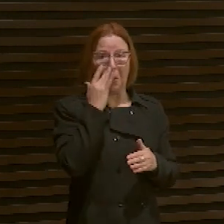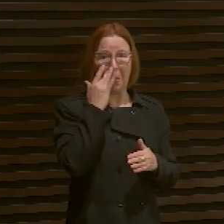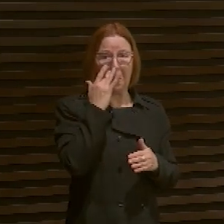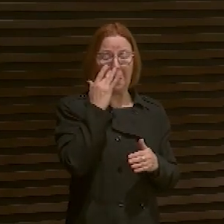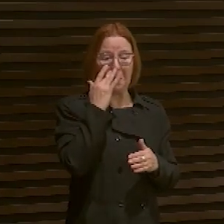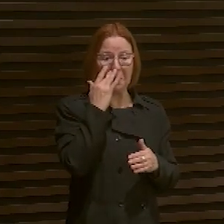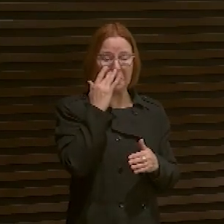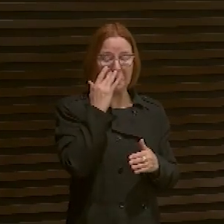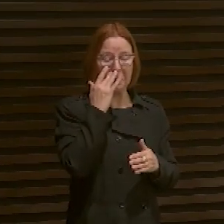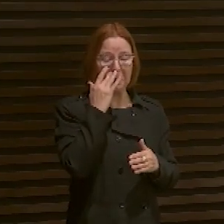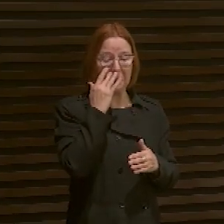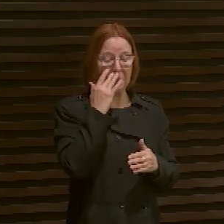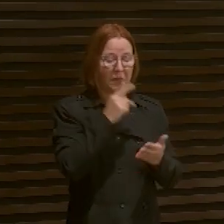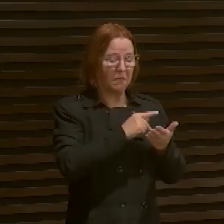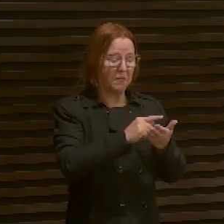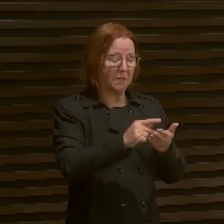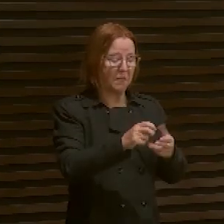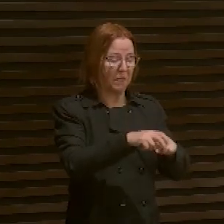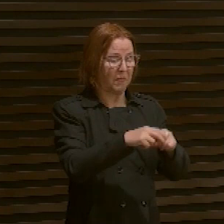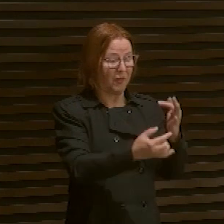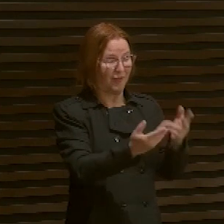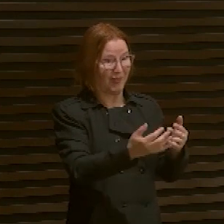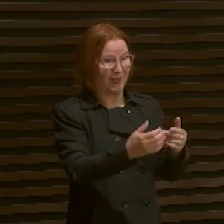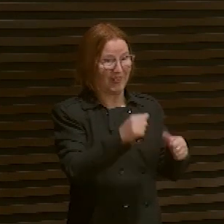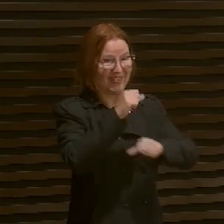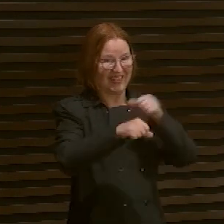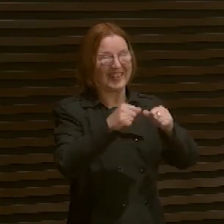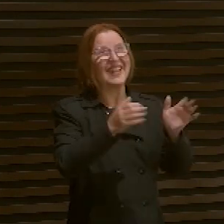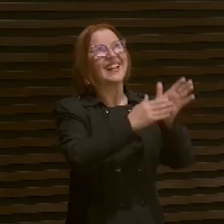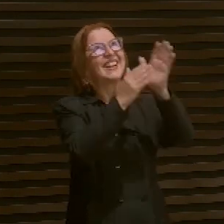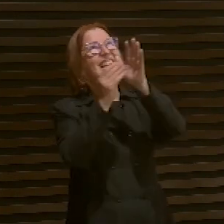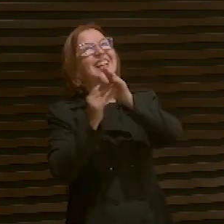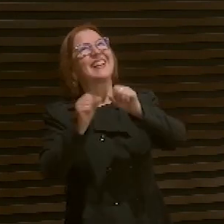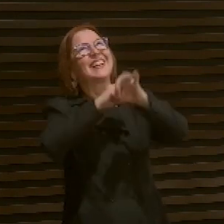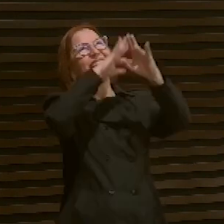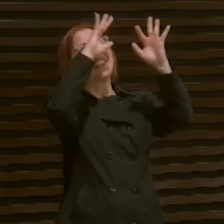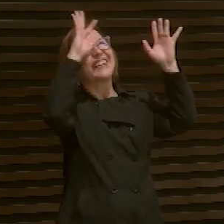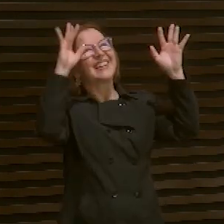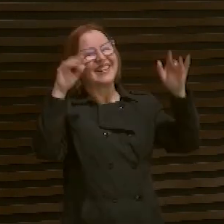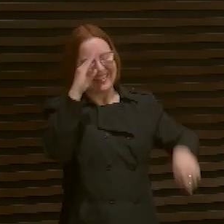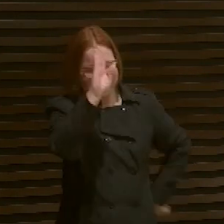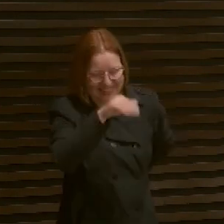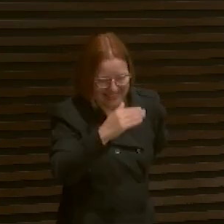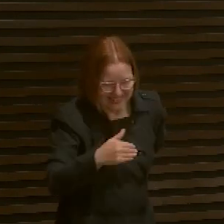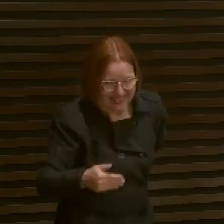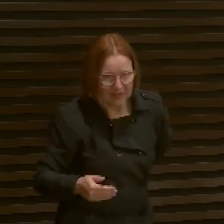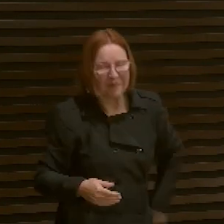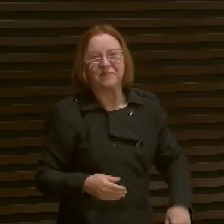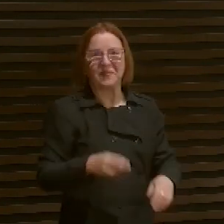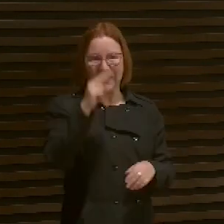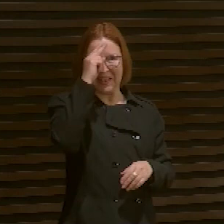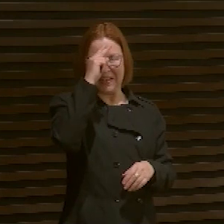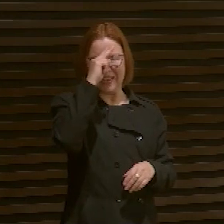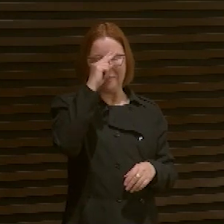por fogo, redunde em louvor, glória e honra. Lembra quando os discípulos reconheceram,